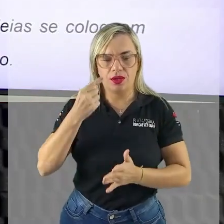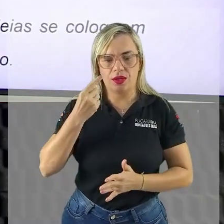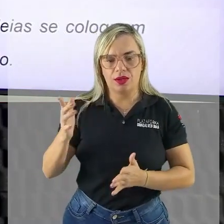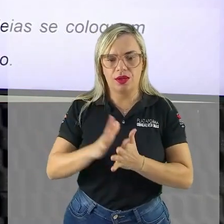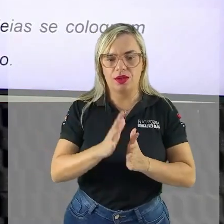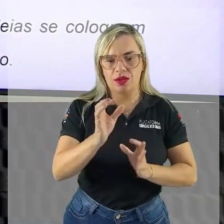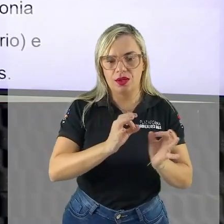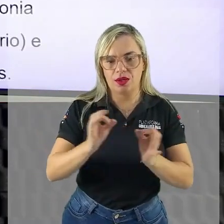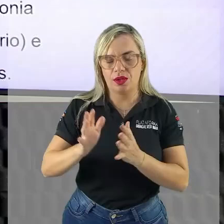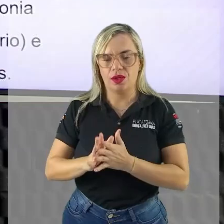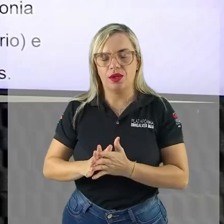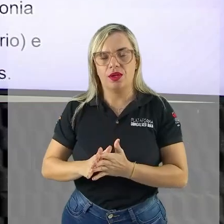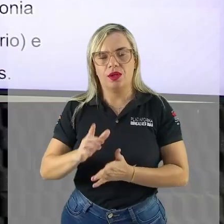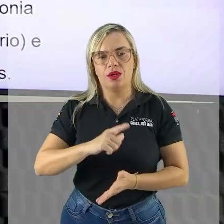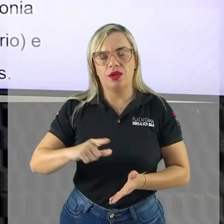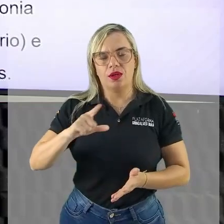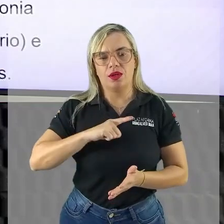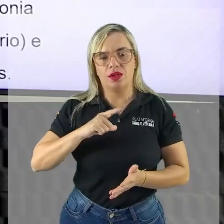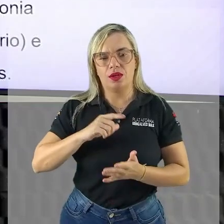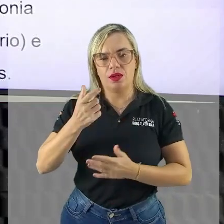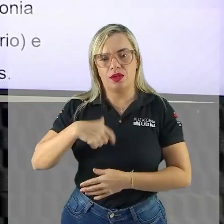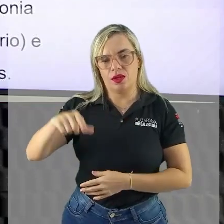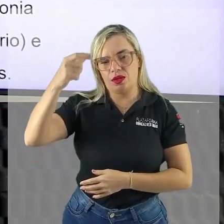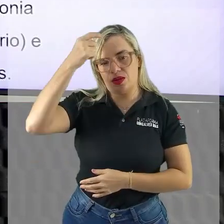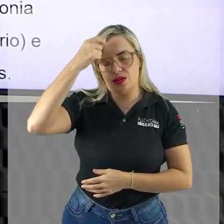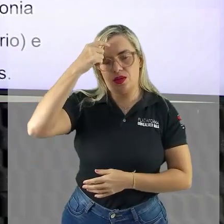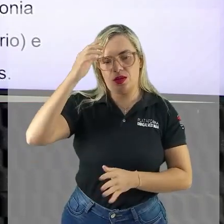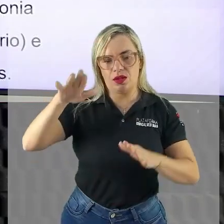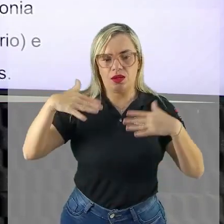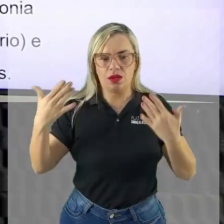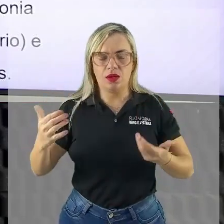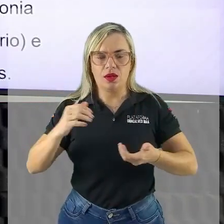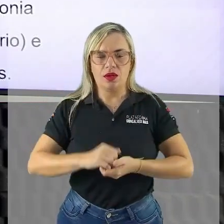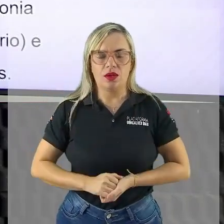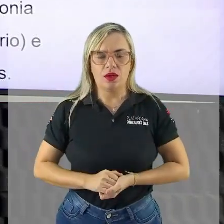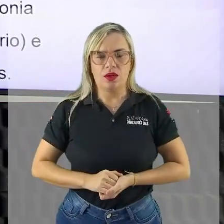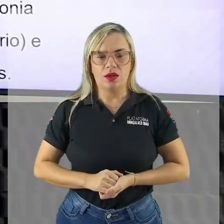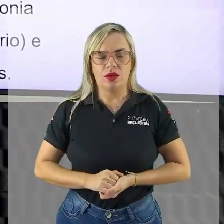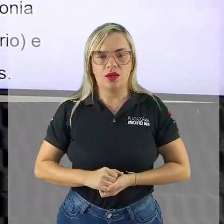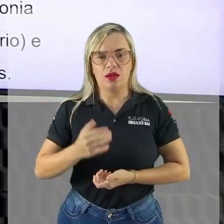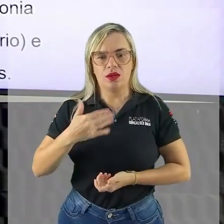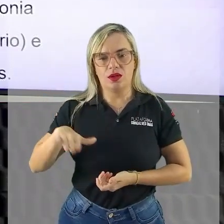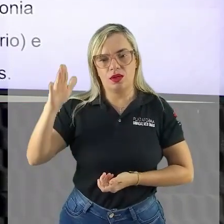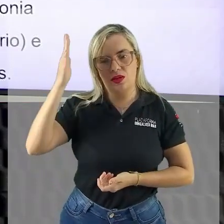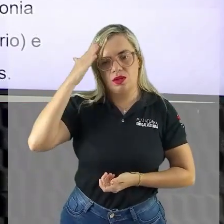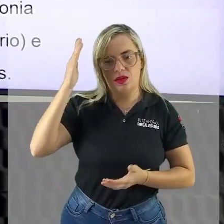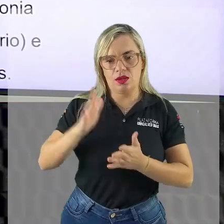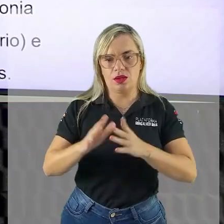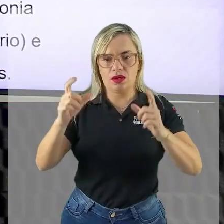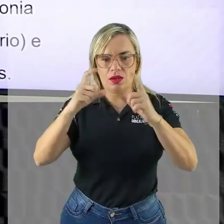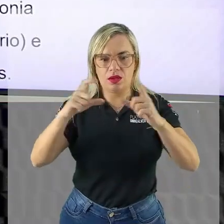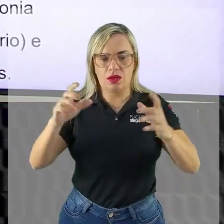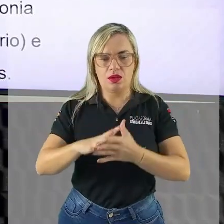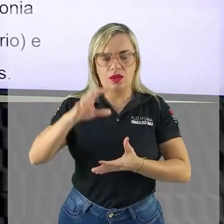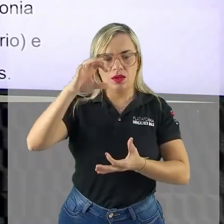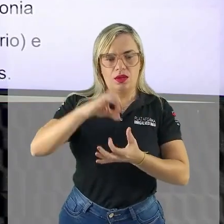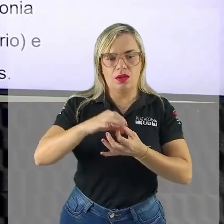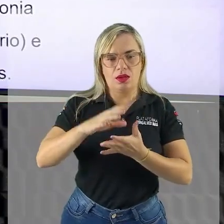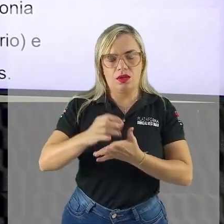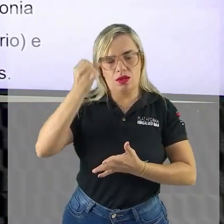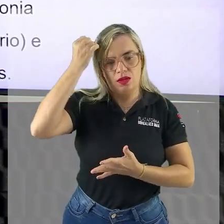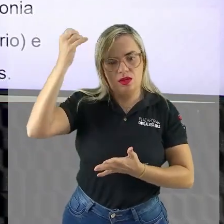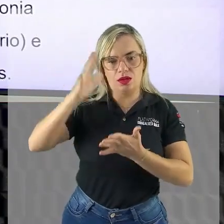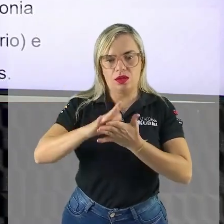se coloquem segundo a ordem do pensamento, tá? Para a compreensão entre as orações, tente ligar a ideia inicial de